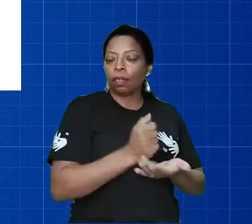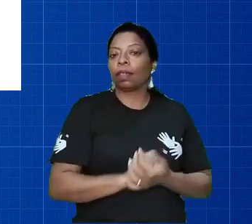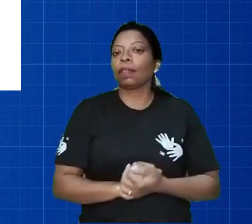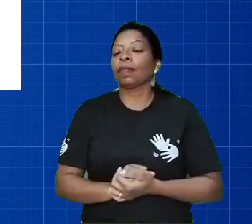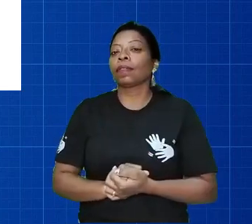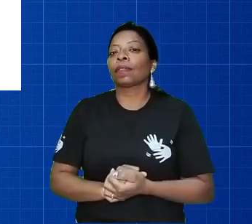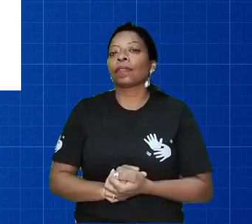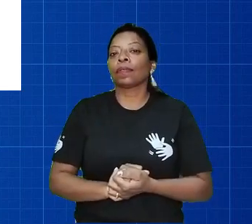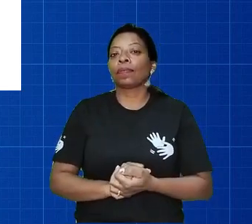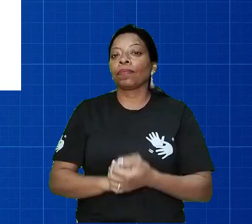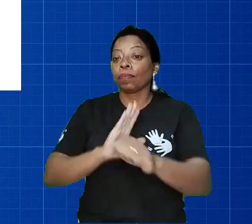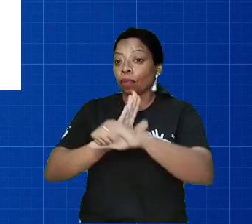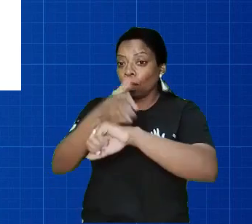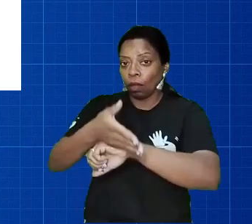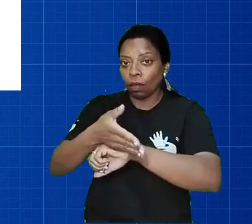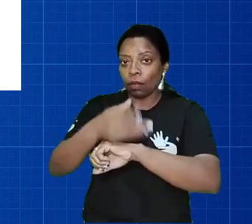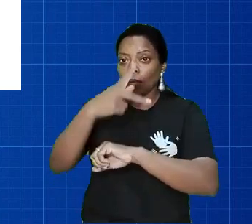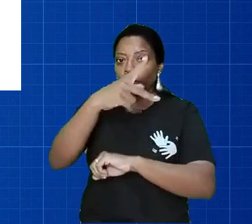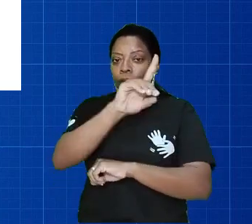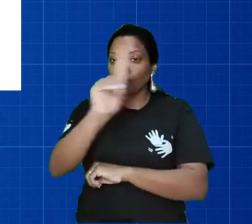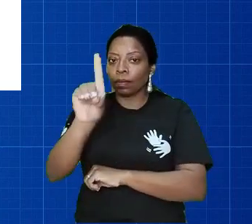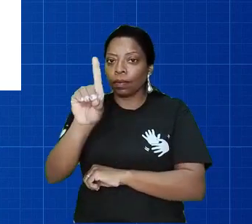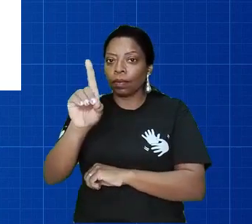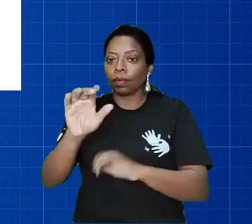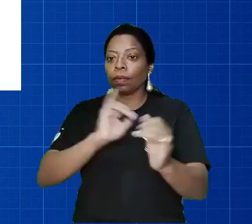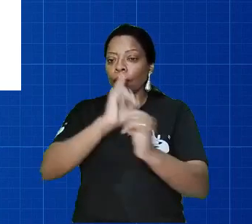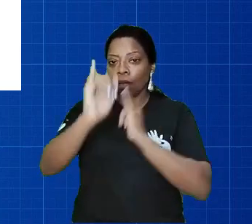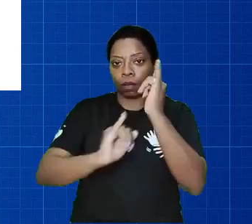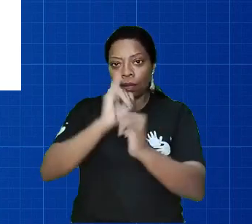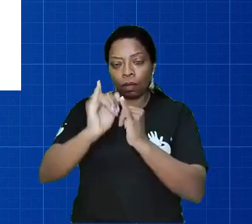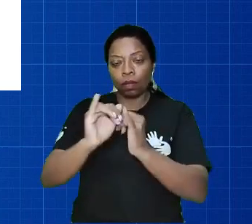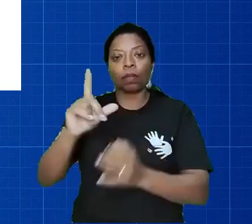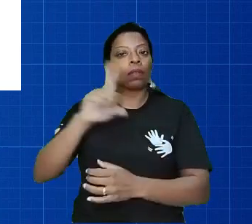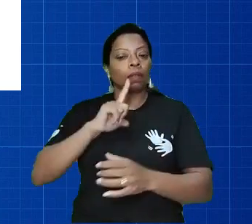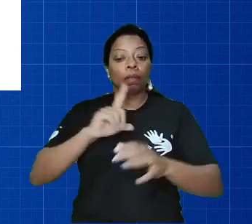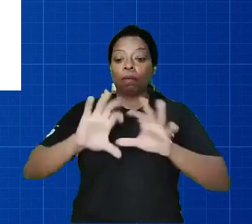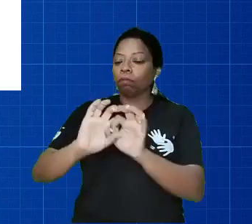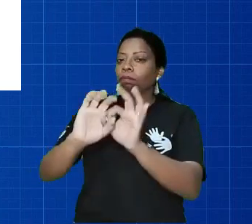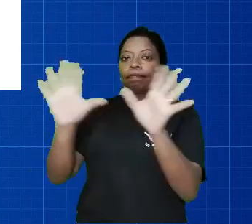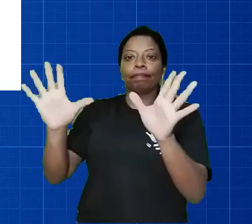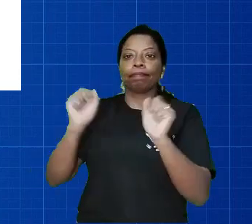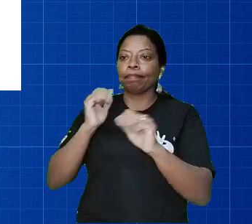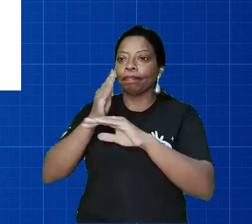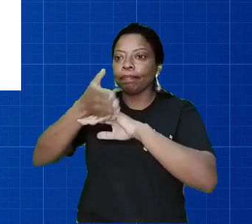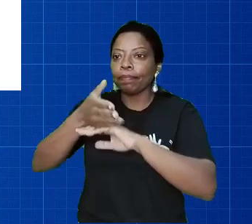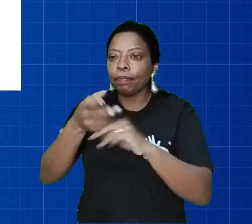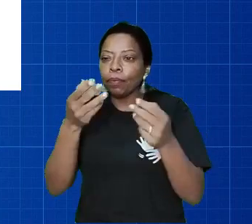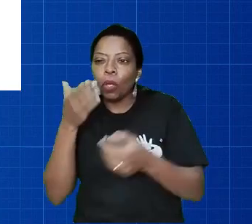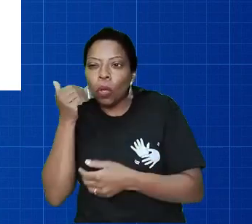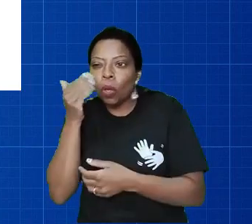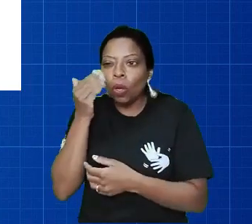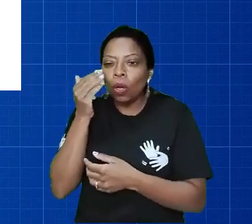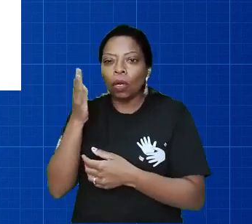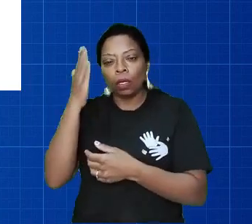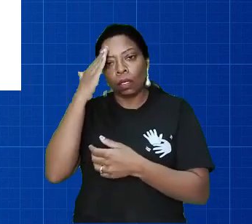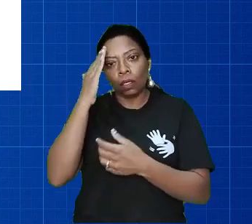O acesso ao PDD interativo, então, ele tem um acesso livre, que é para toda a população, e